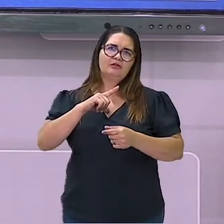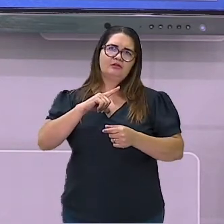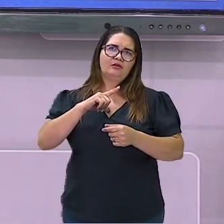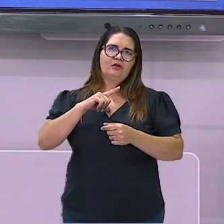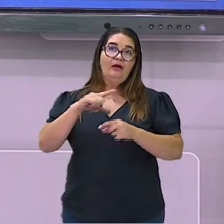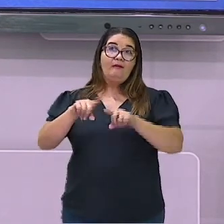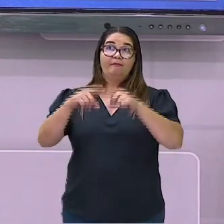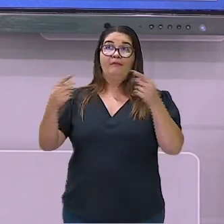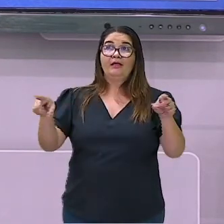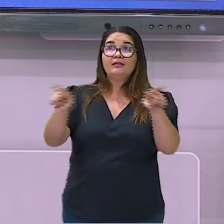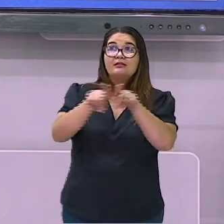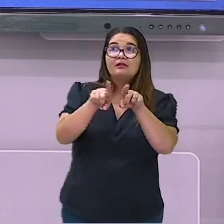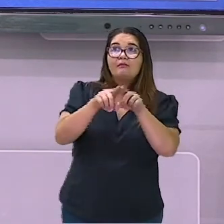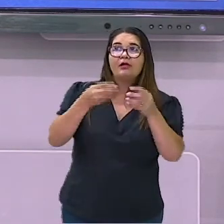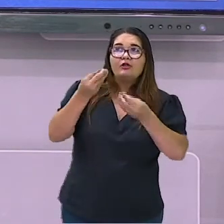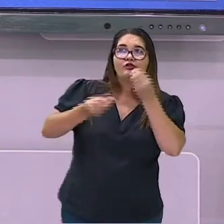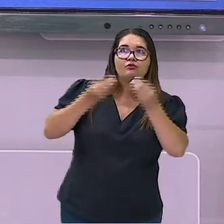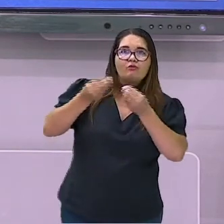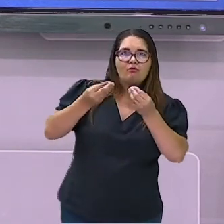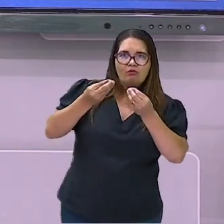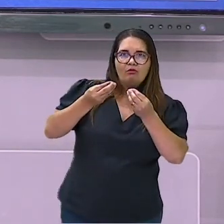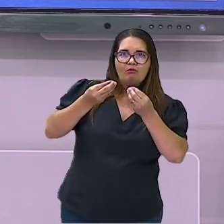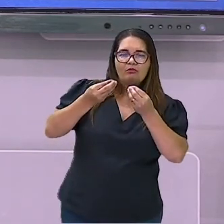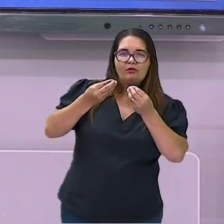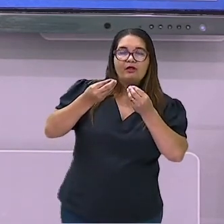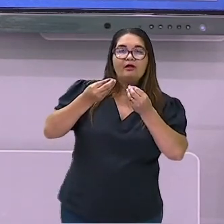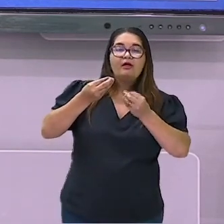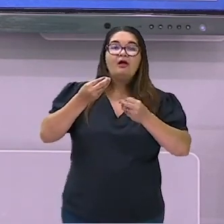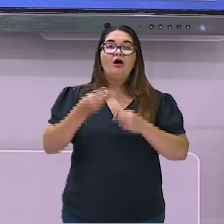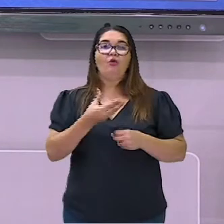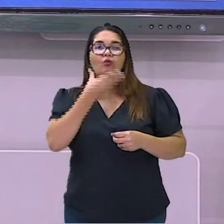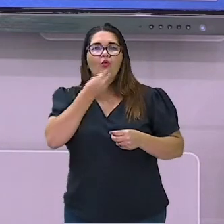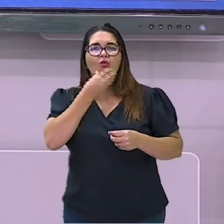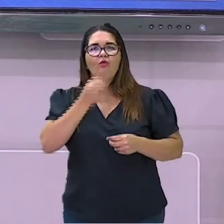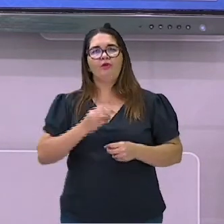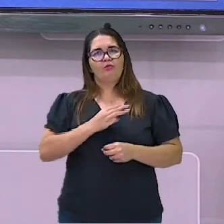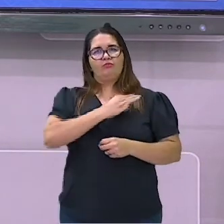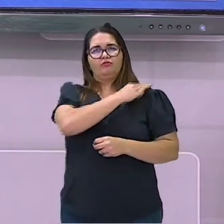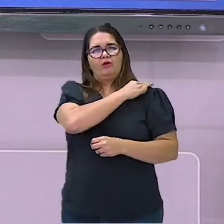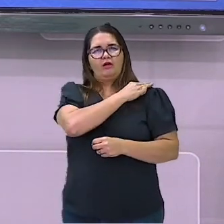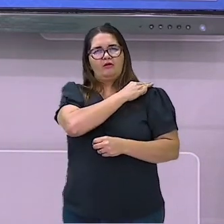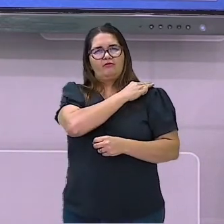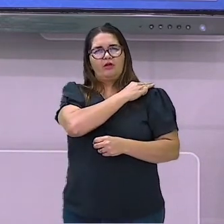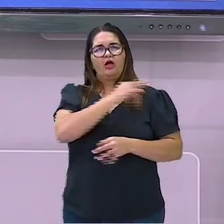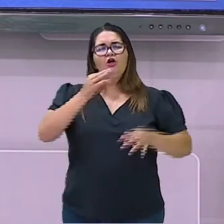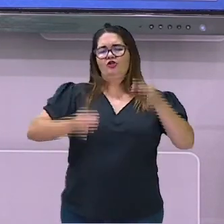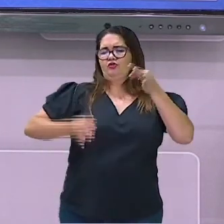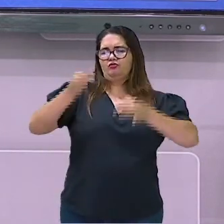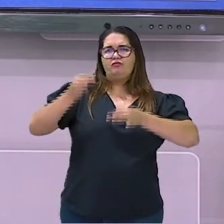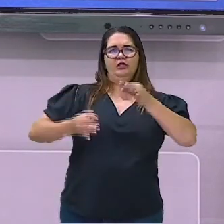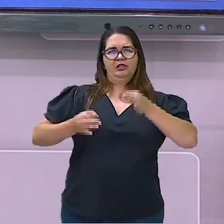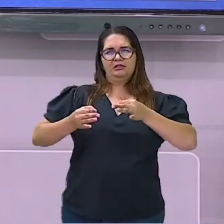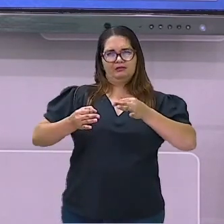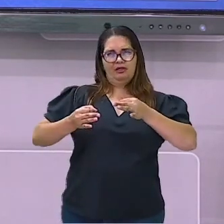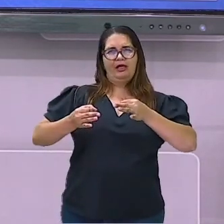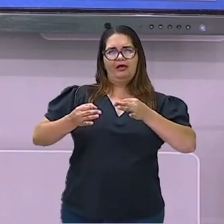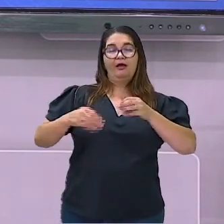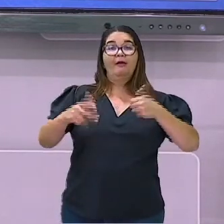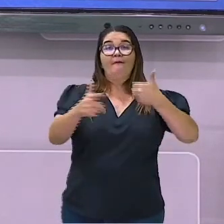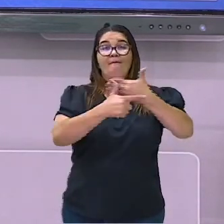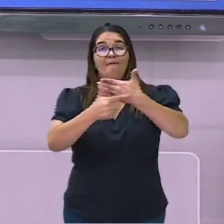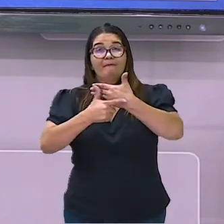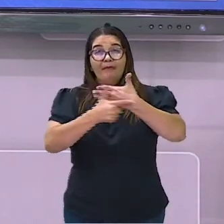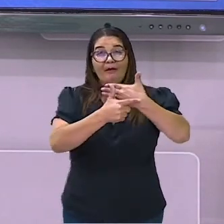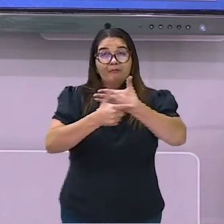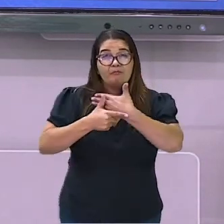quase absoluto dentro do seu território, ele era o chefe, ele era a polícia, ele era o juiz, e